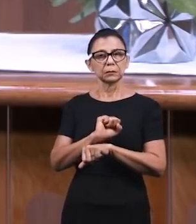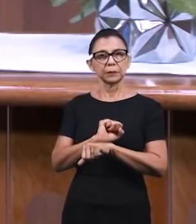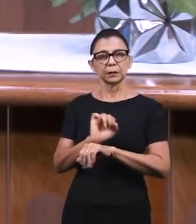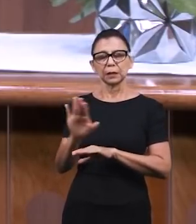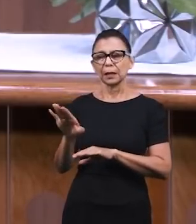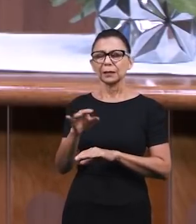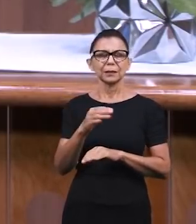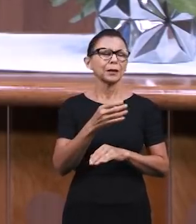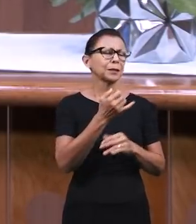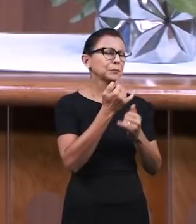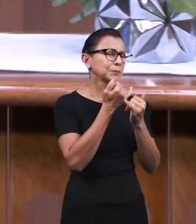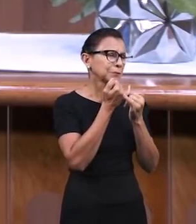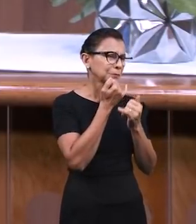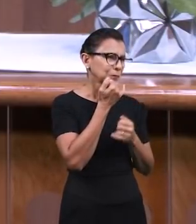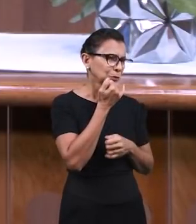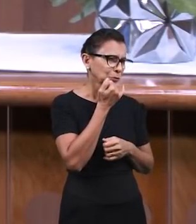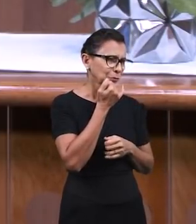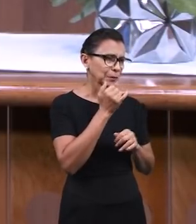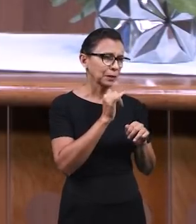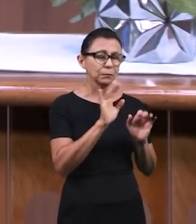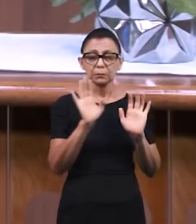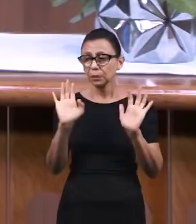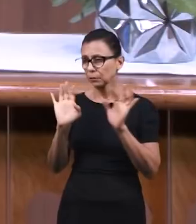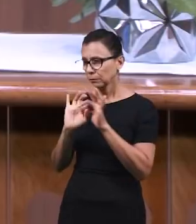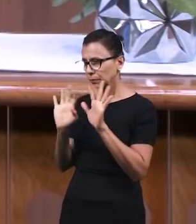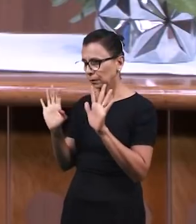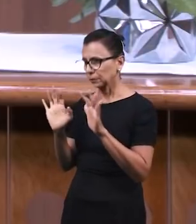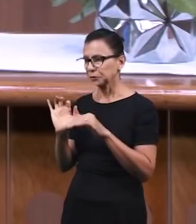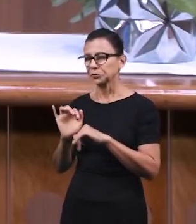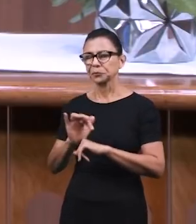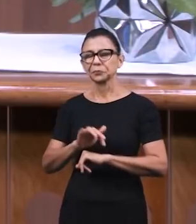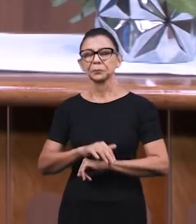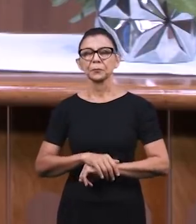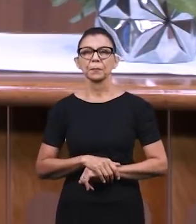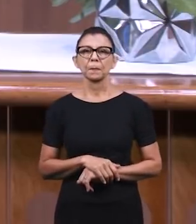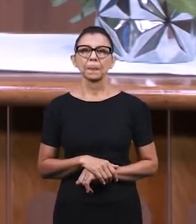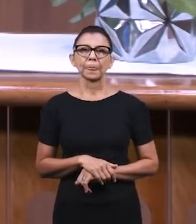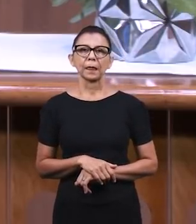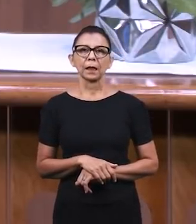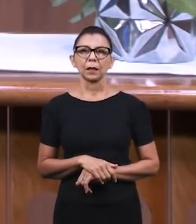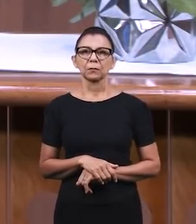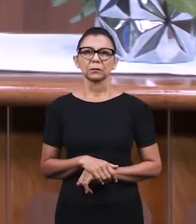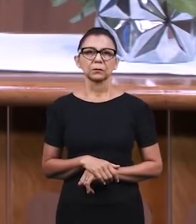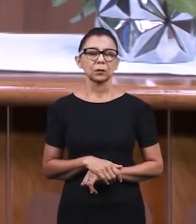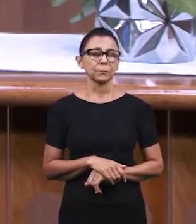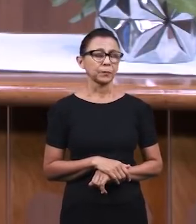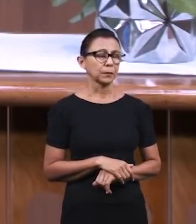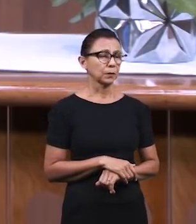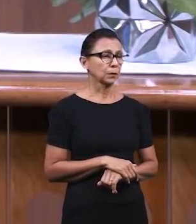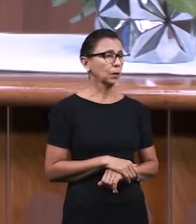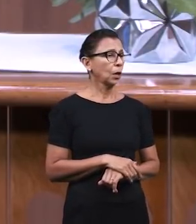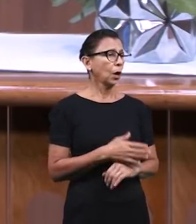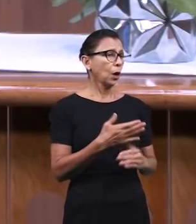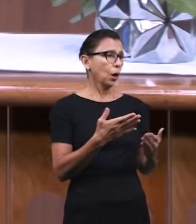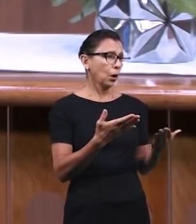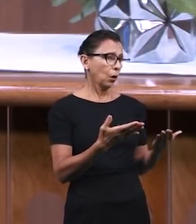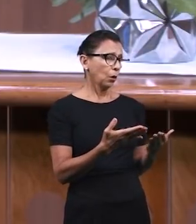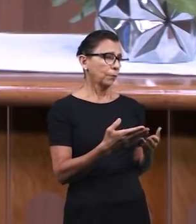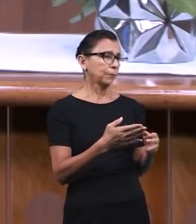aquilo para fora, depois ela pediu desculpas. Não, pode ficar à vontade. E ela disse, eu tenho